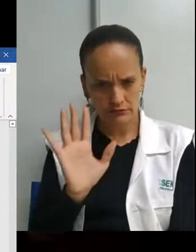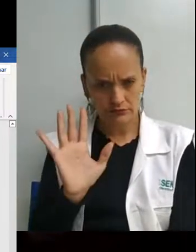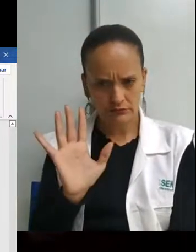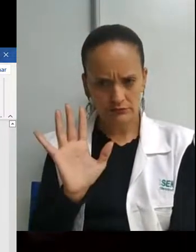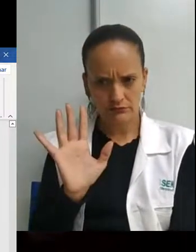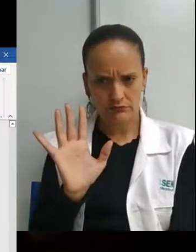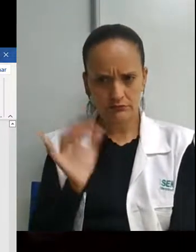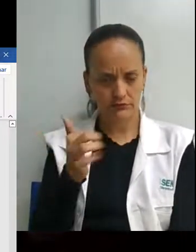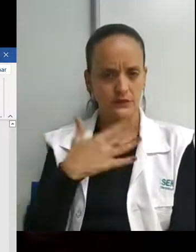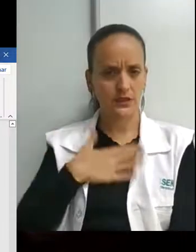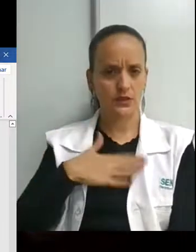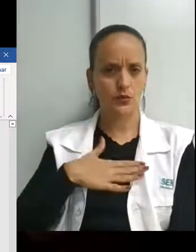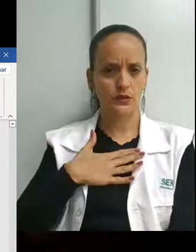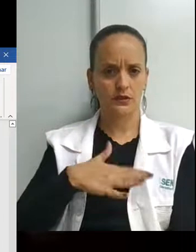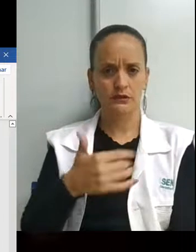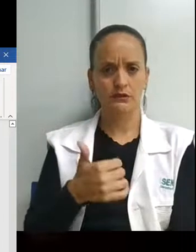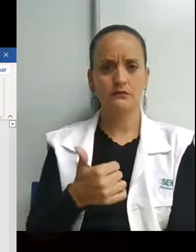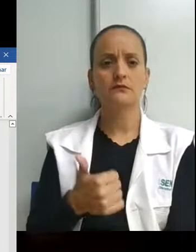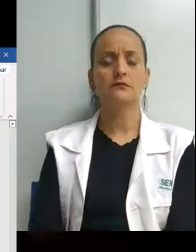foi mais tranquila, não foi?